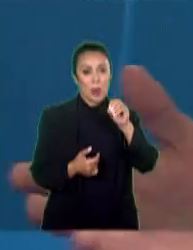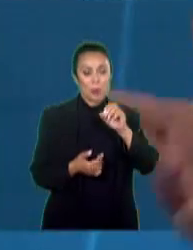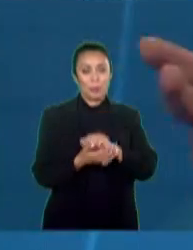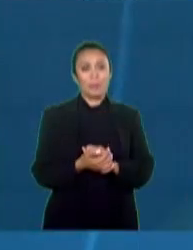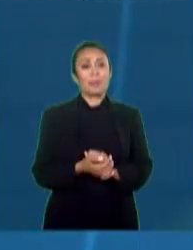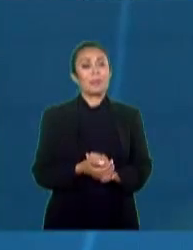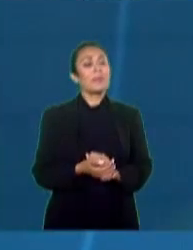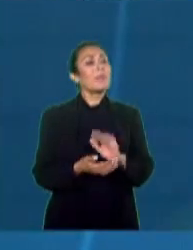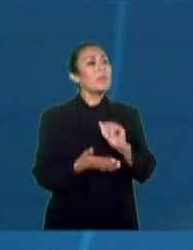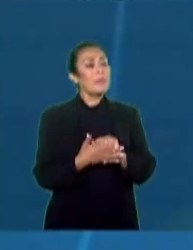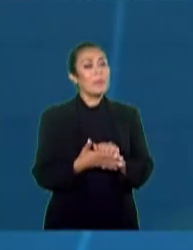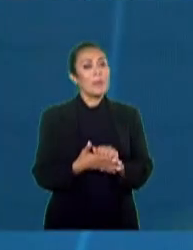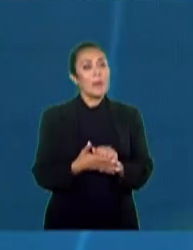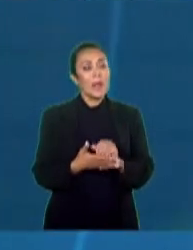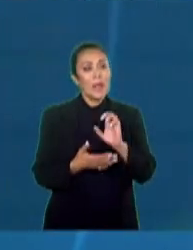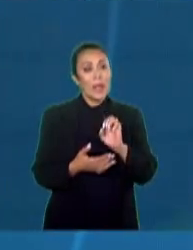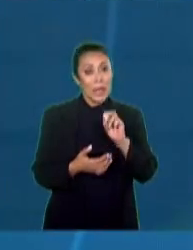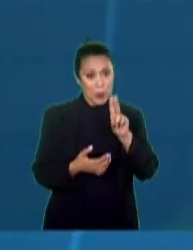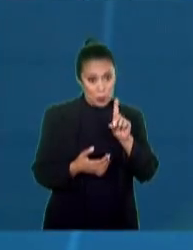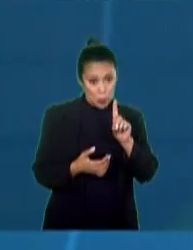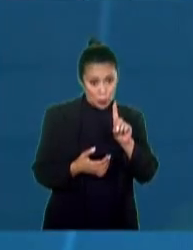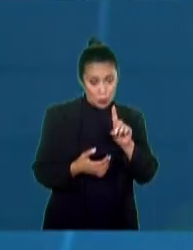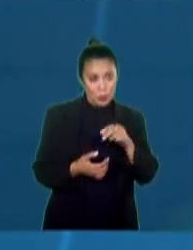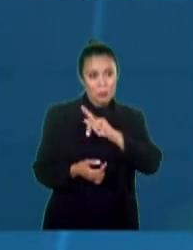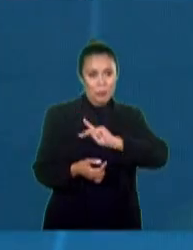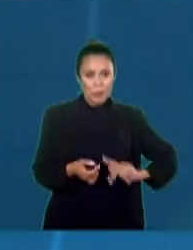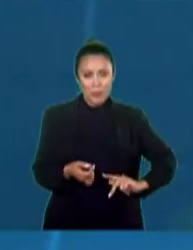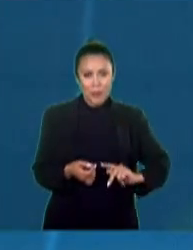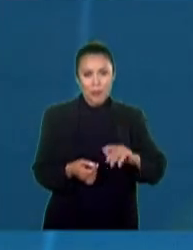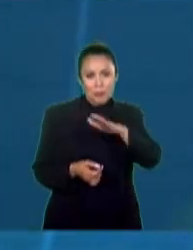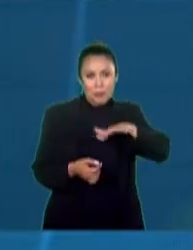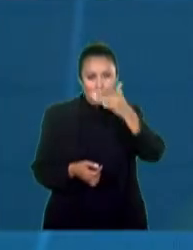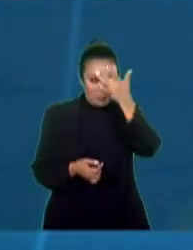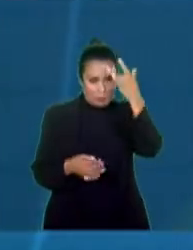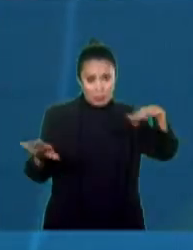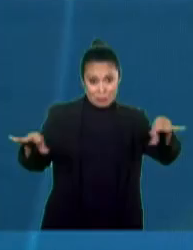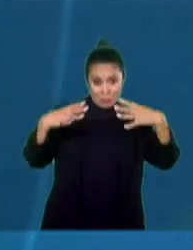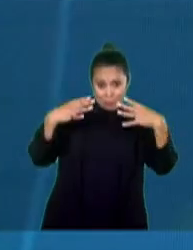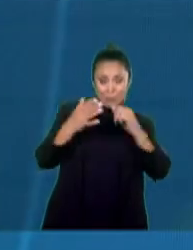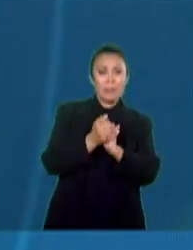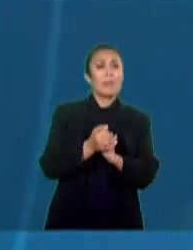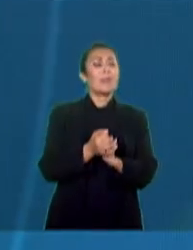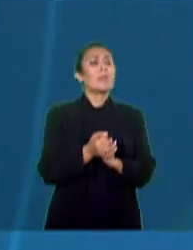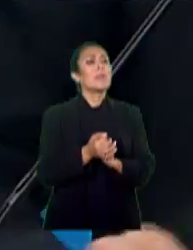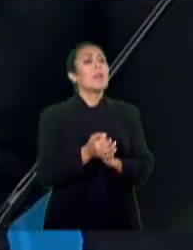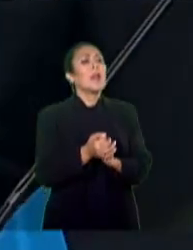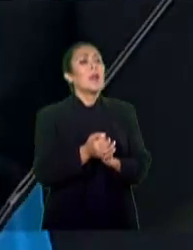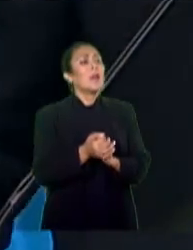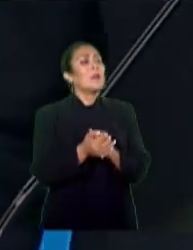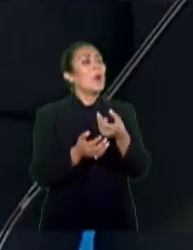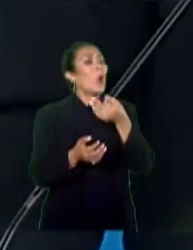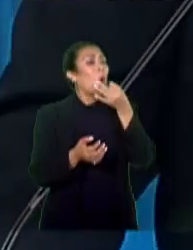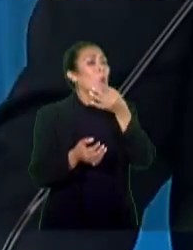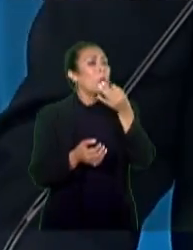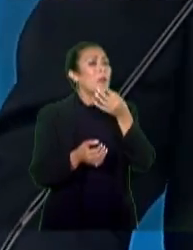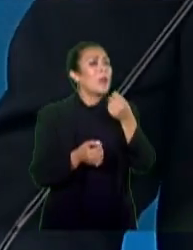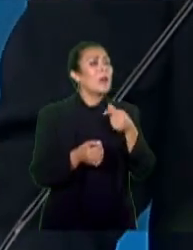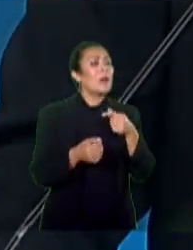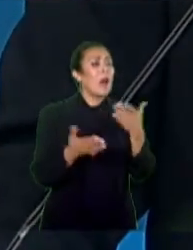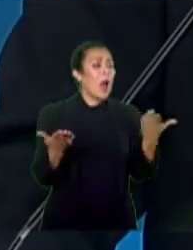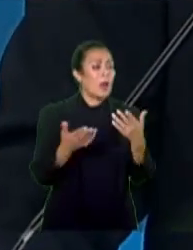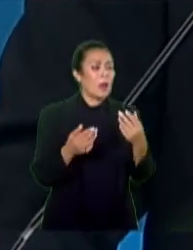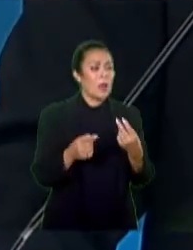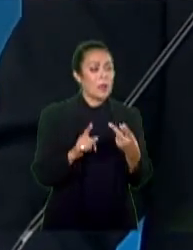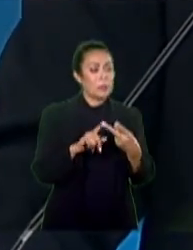Edu Edu Presidente Boa noite a todos que estão nos assistindo também uma críticas que tem sido feita nessa campanha de segundo turno é se falar